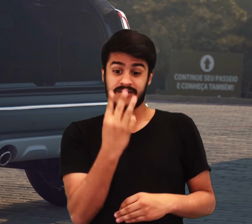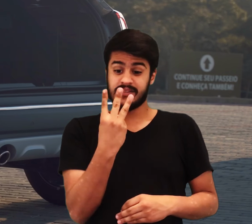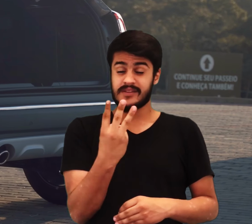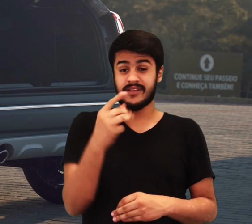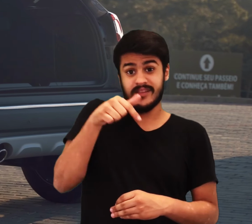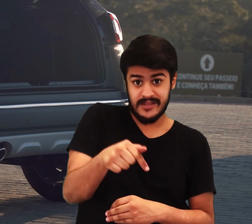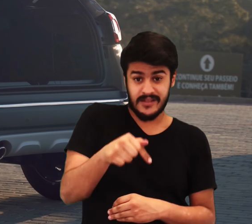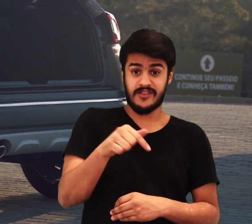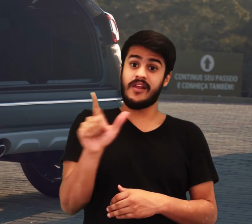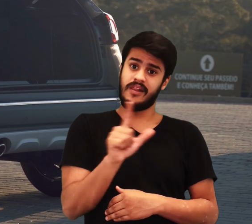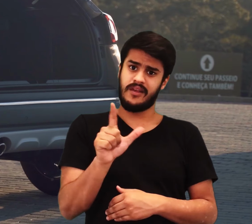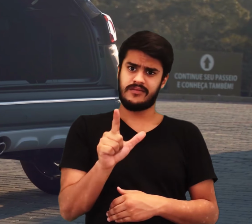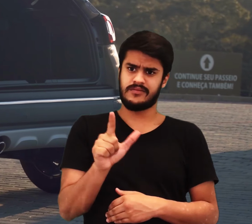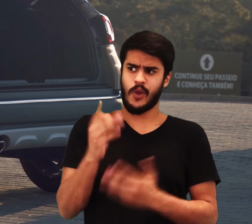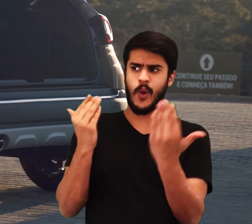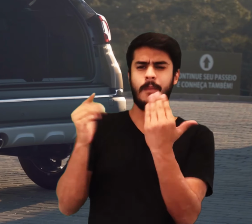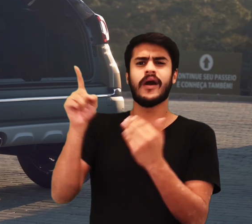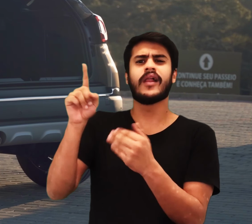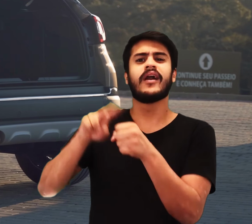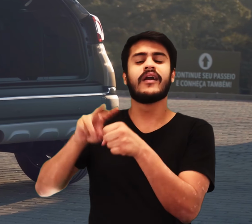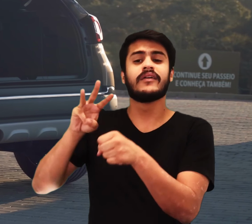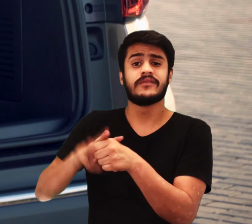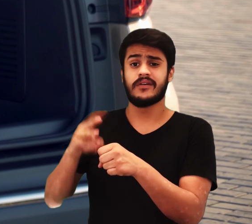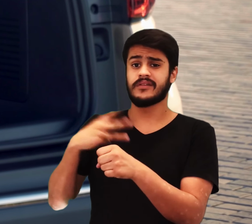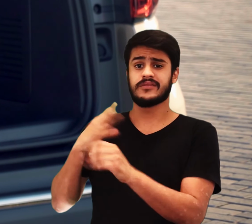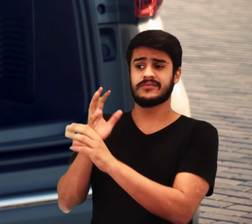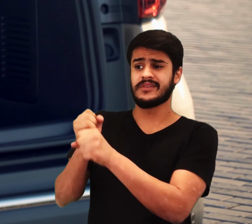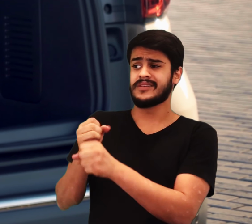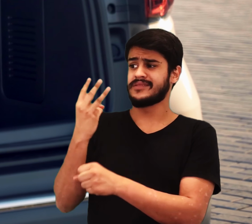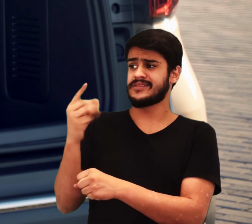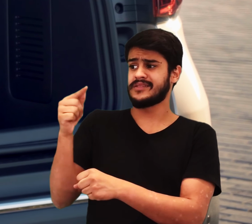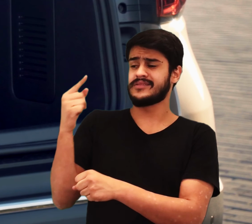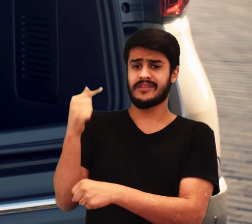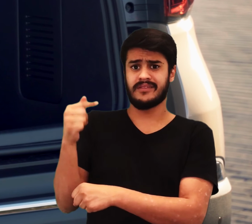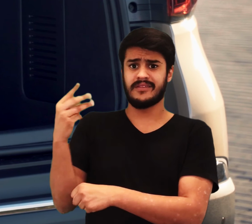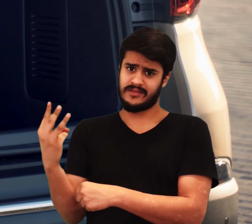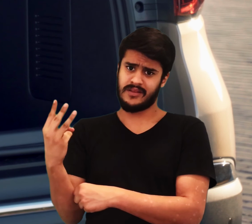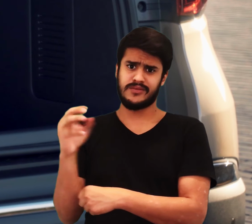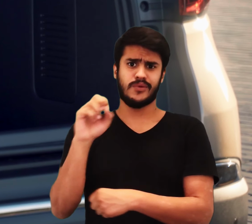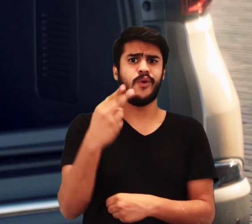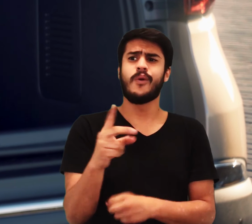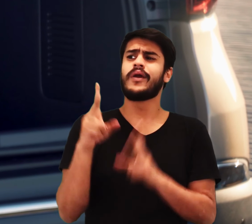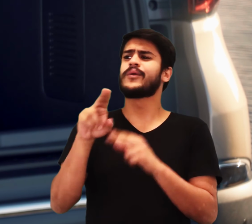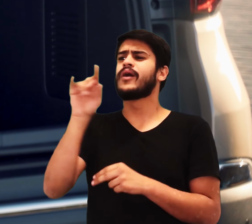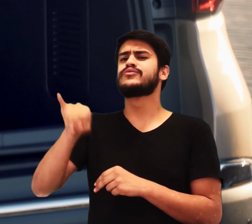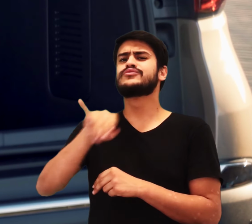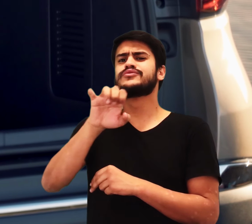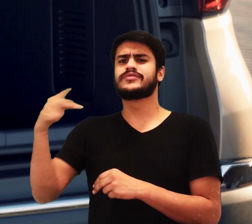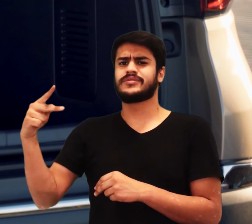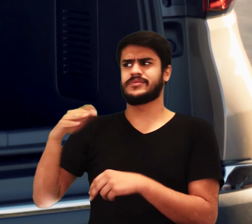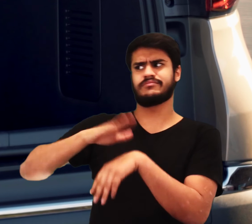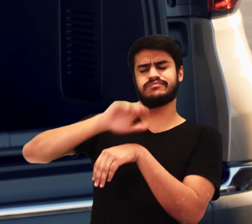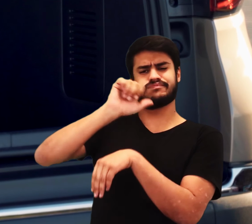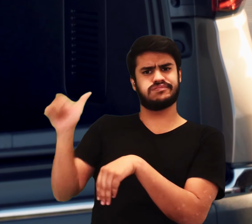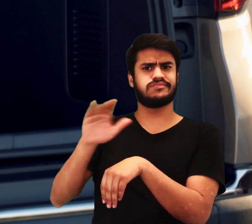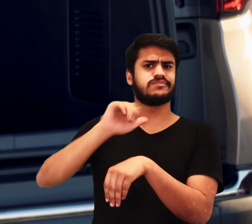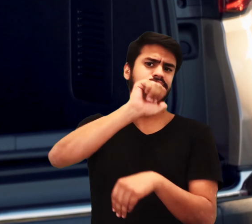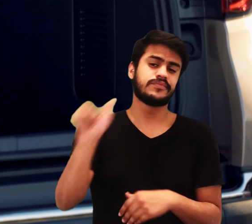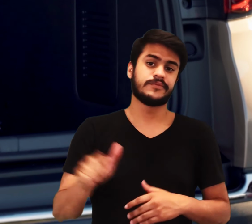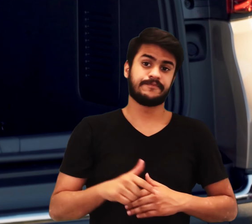É muita coisa em relação ao T-Cross, por exemplo, que tem só 373 litros e um latifúndio, se comparar com os 320 litros do Renegade.